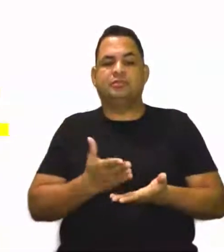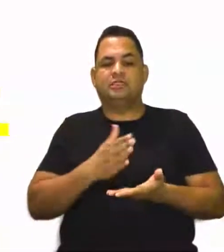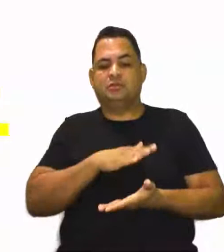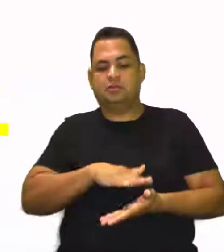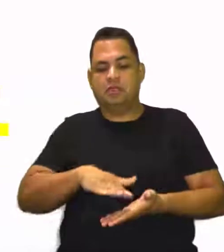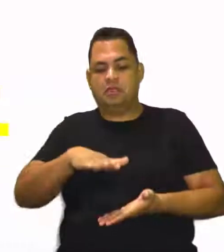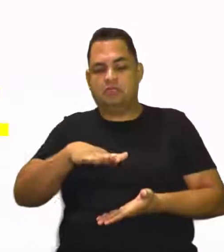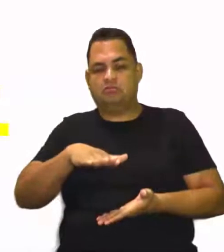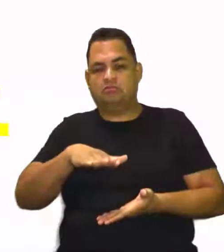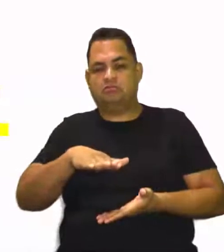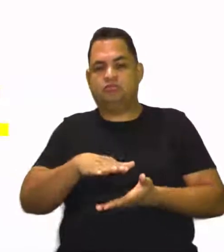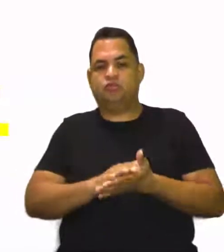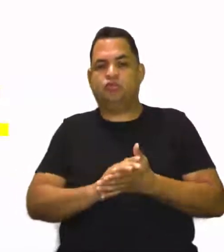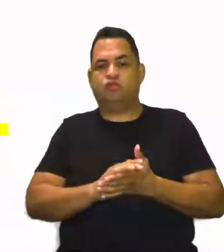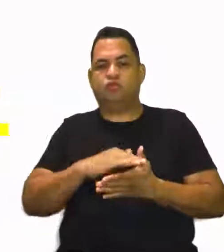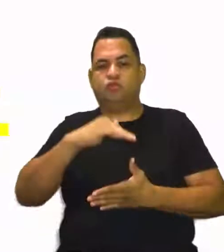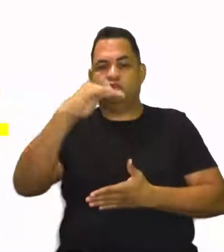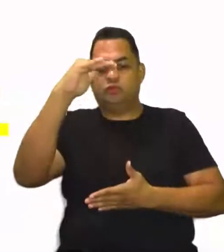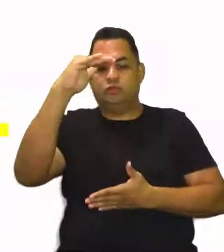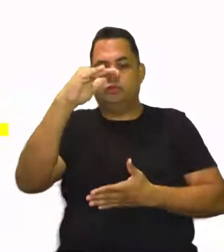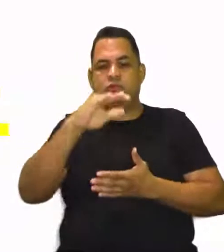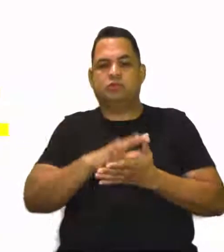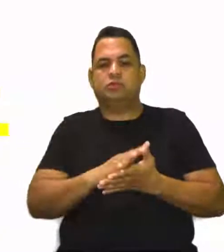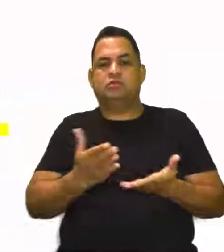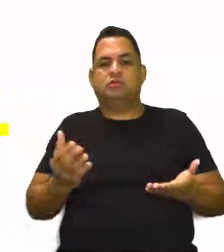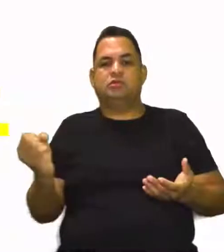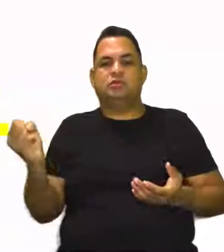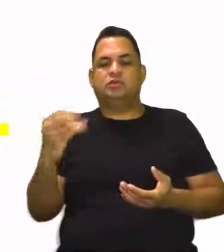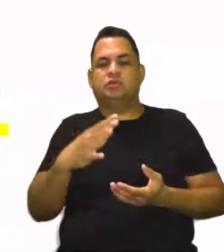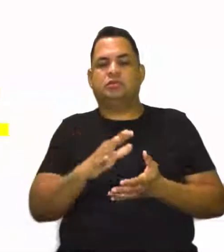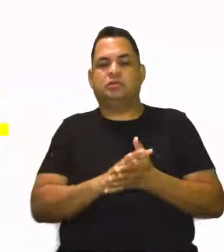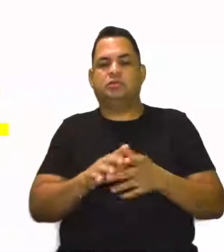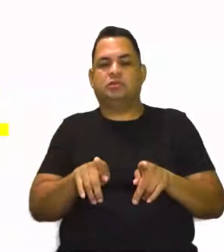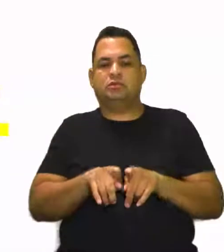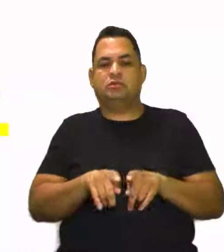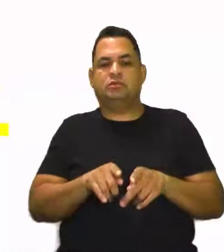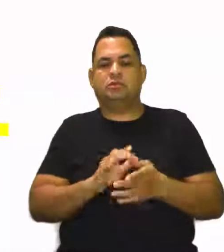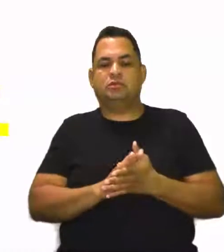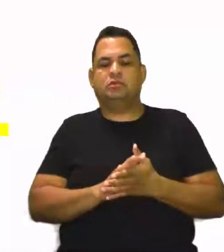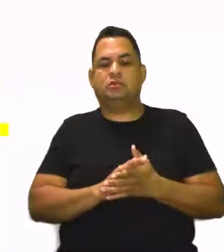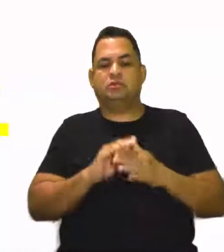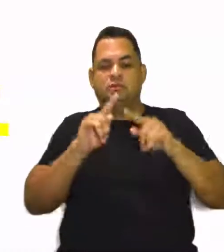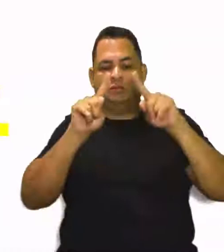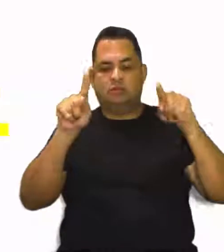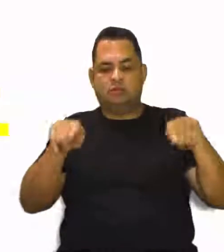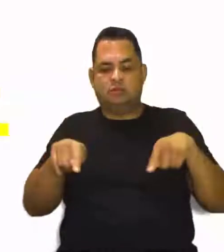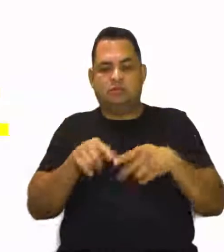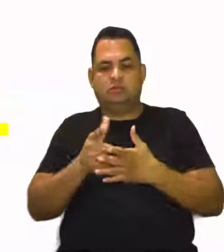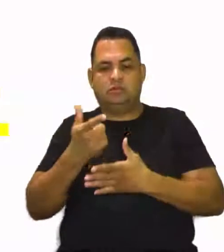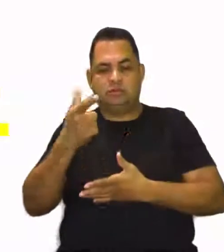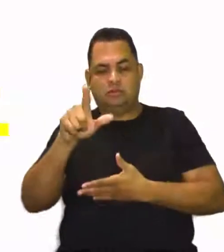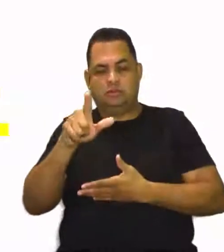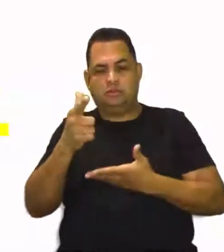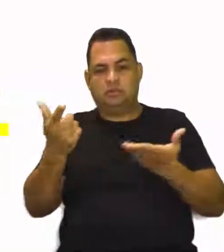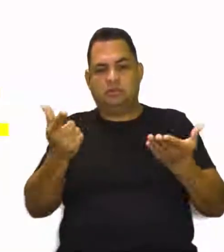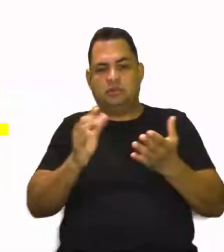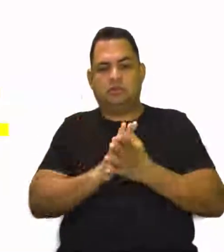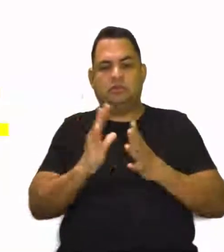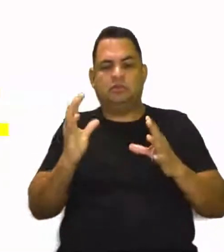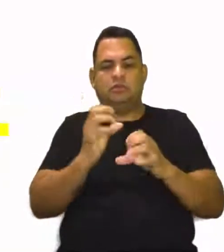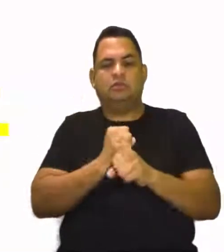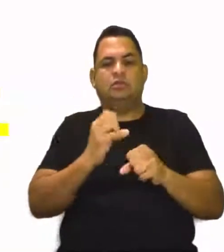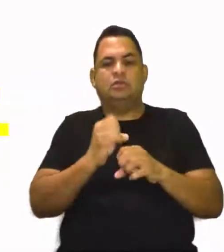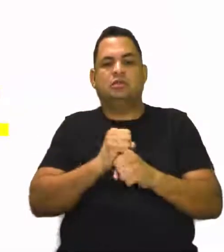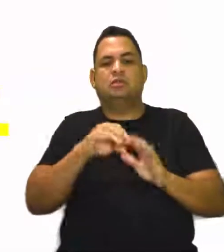e adolescentes. Então, essa resposta está corretíssima. Através das tabelas de referência, a gente consegue, então,